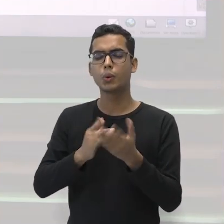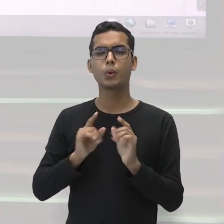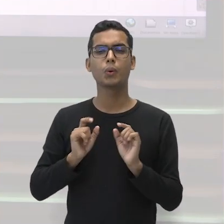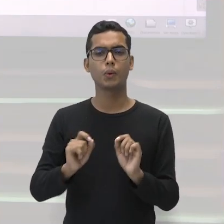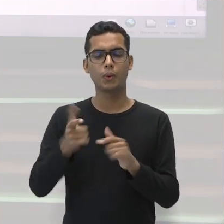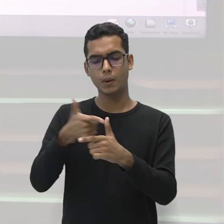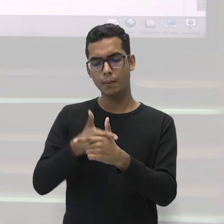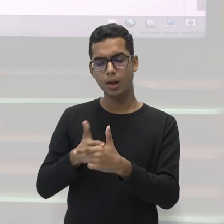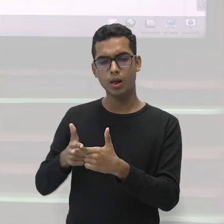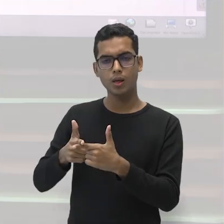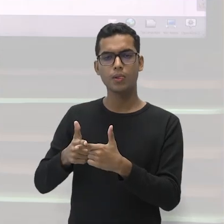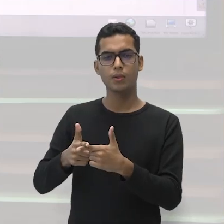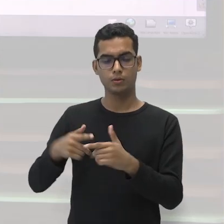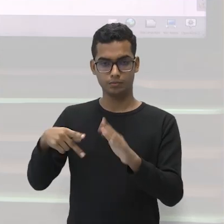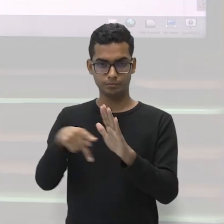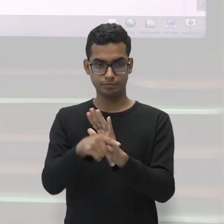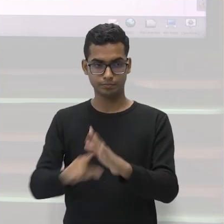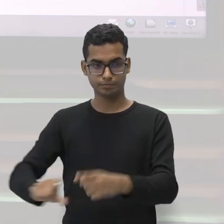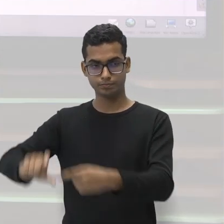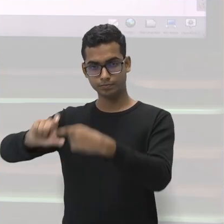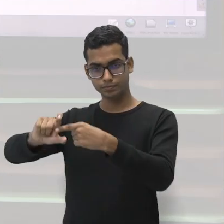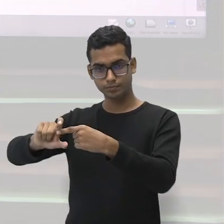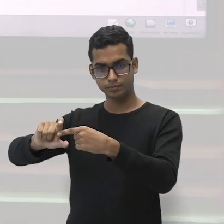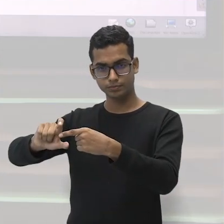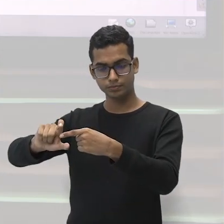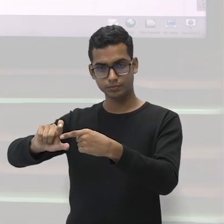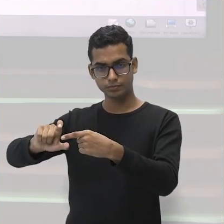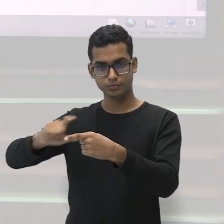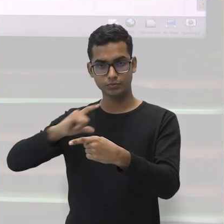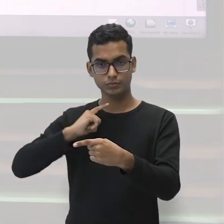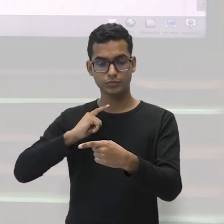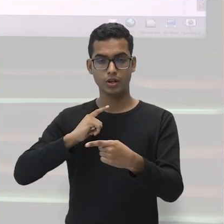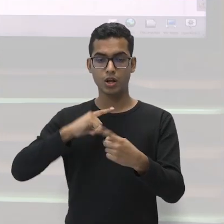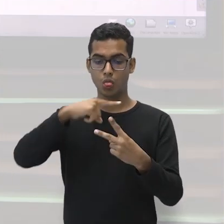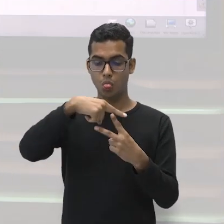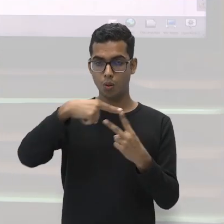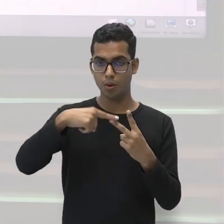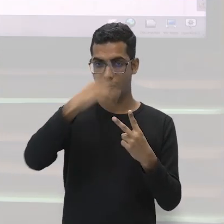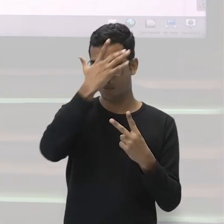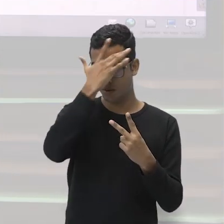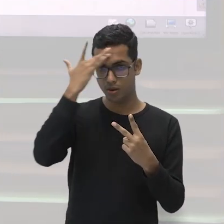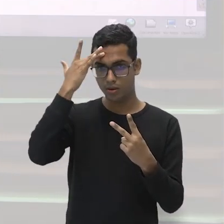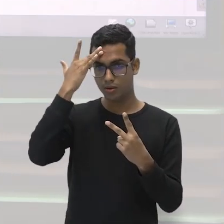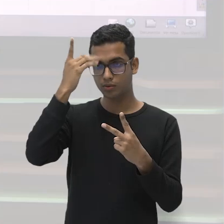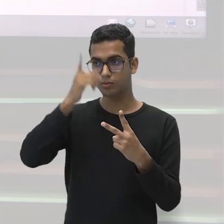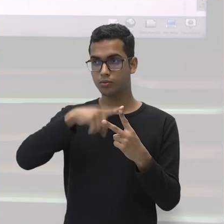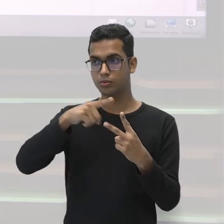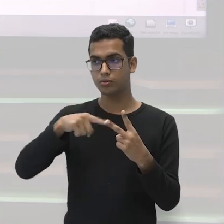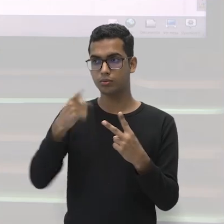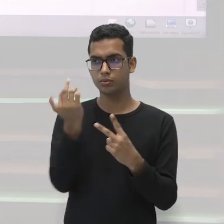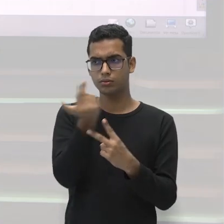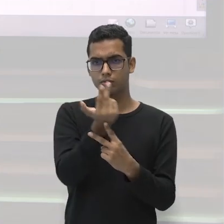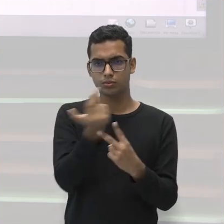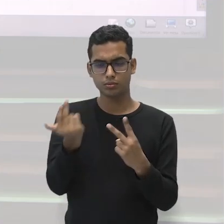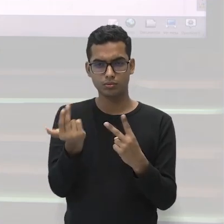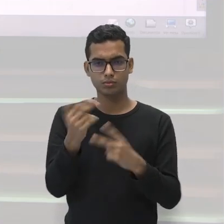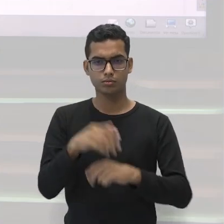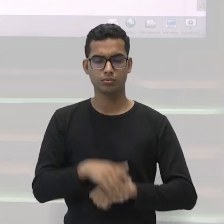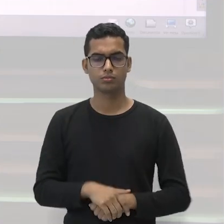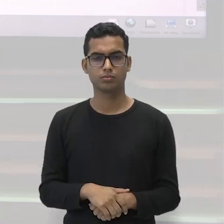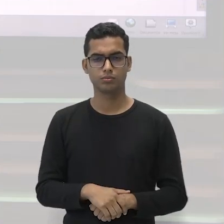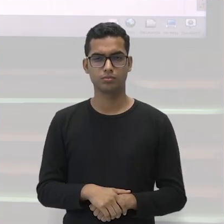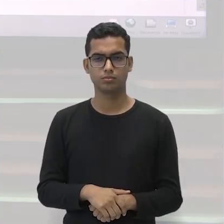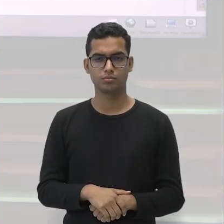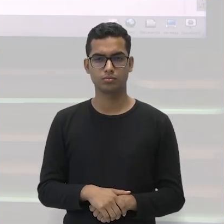no caso aqui nós estamos dividindo 1/3 entre 2 pessoas, em 2 partes iguais, tá legal? Temos aqui, ó, 1/3, estamos